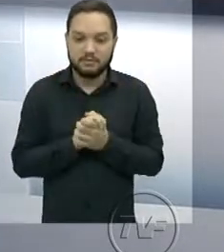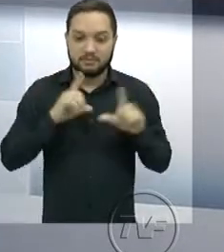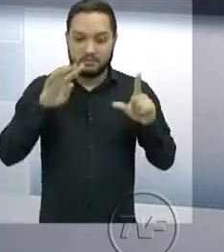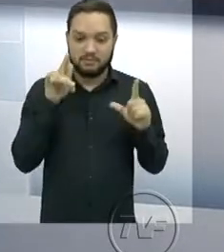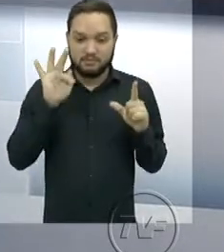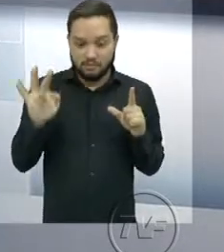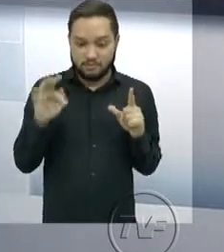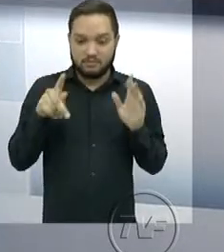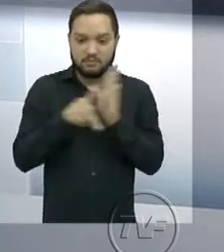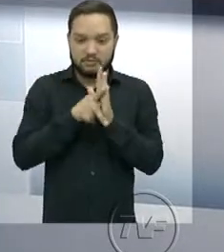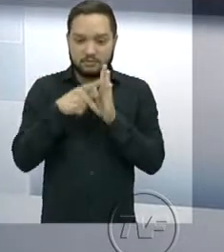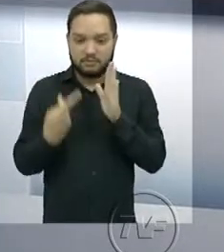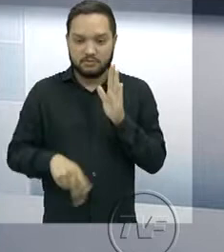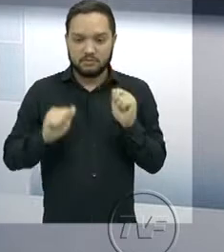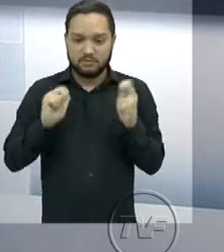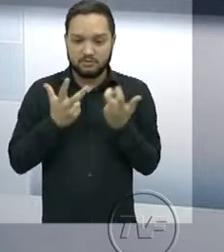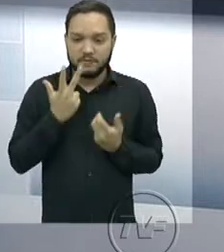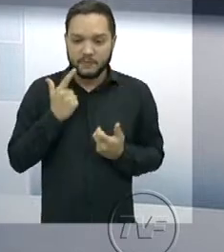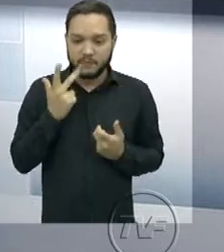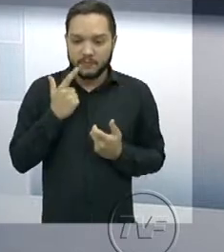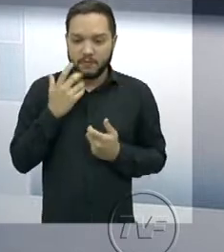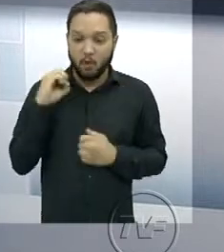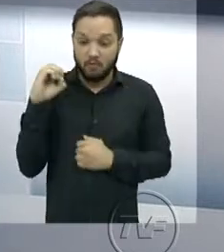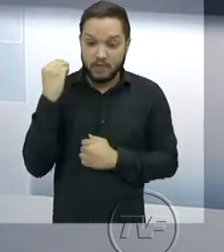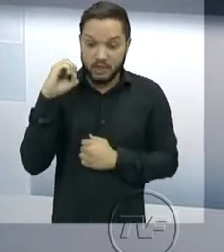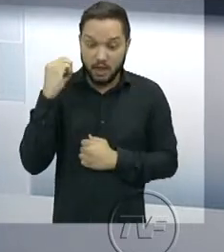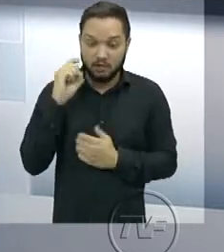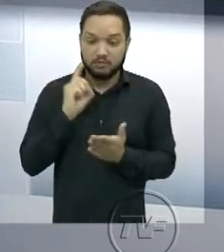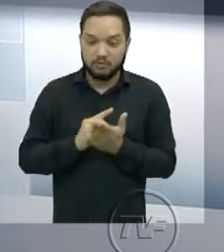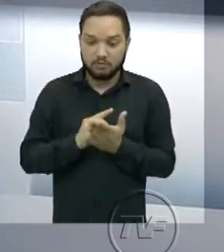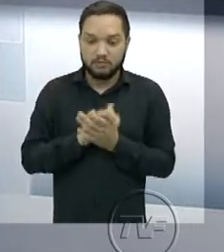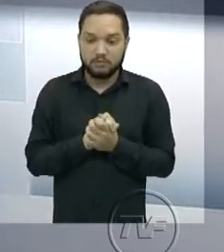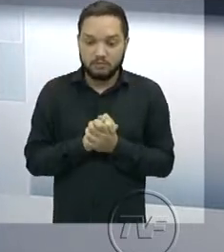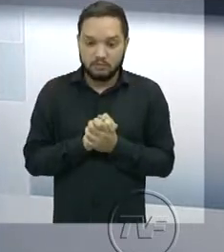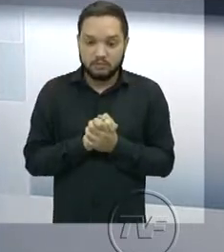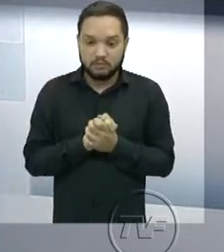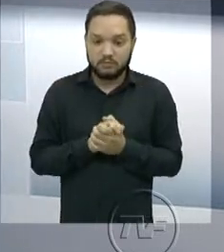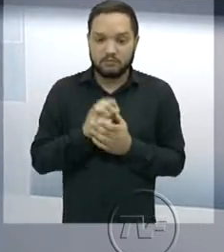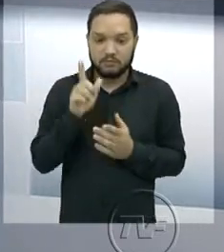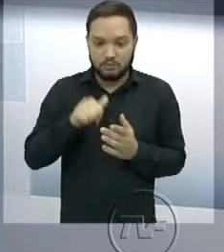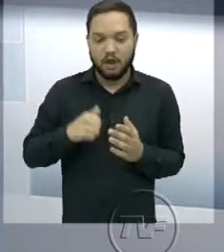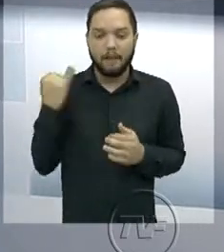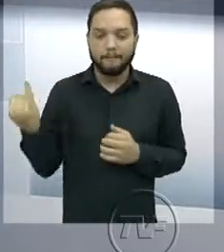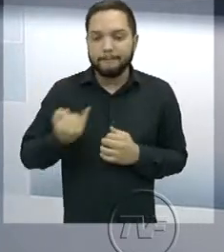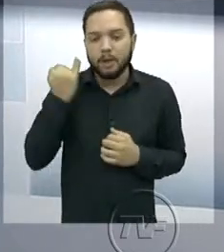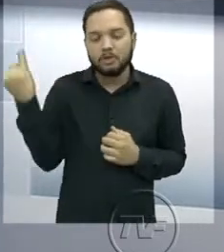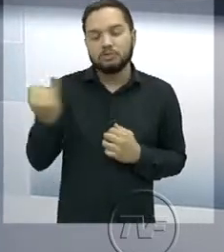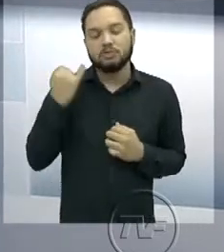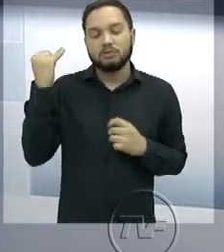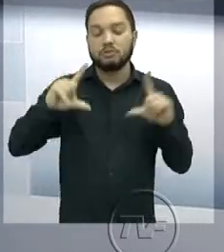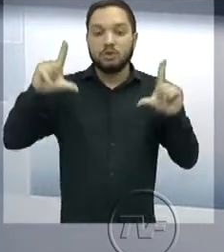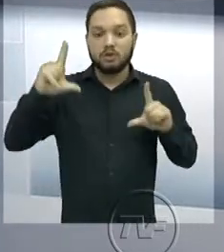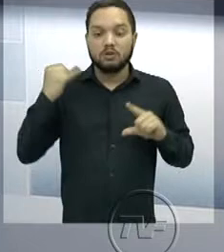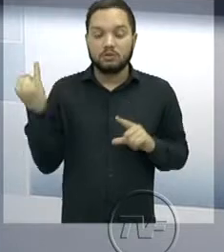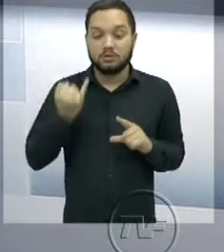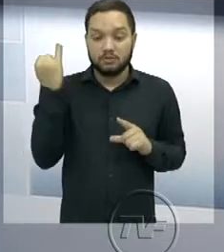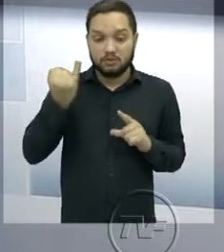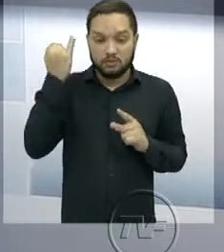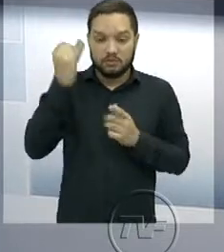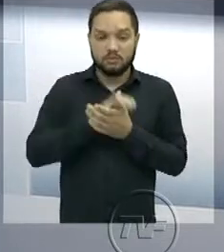Fortaleza, emissora oficial de TV da Câmara Municipal de Fortaleza, que é uma ferramenta importante no